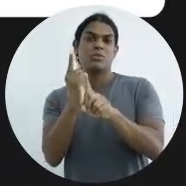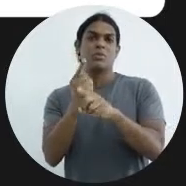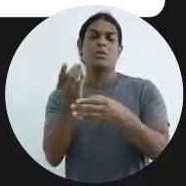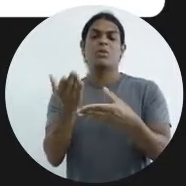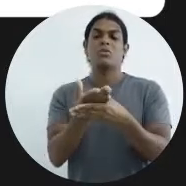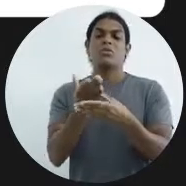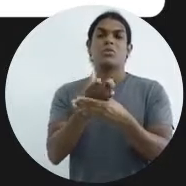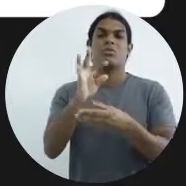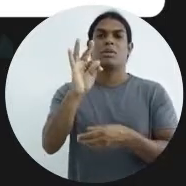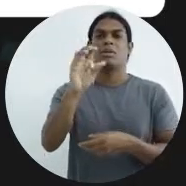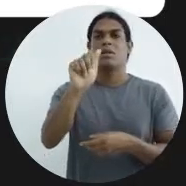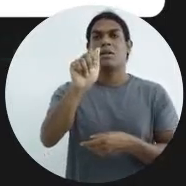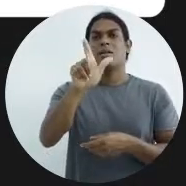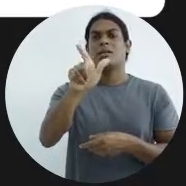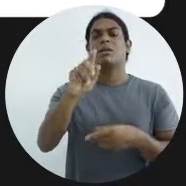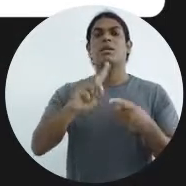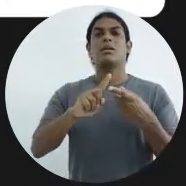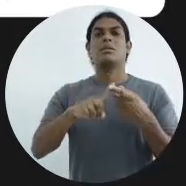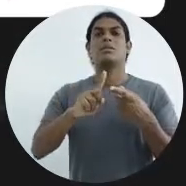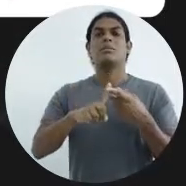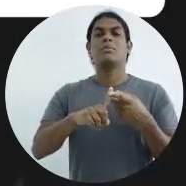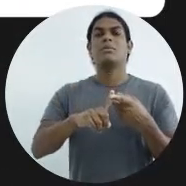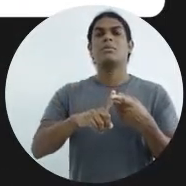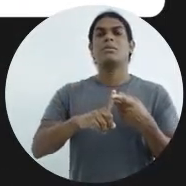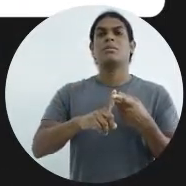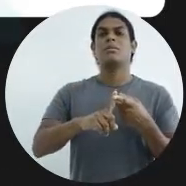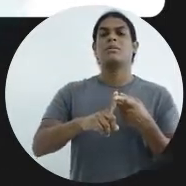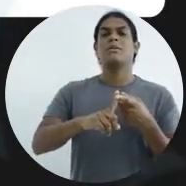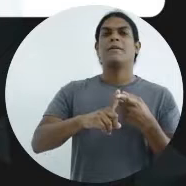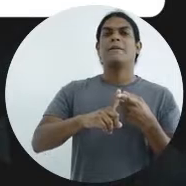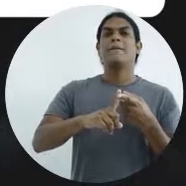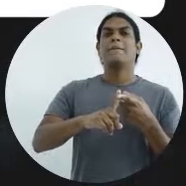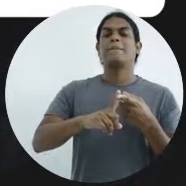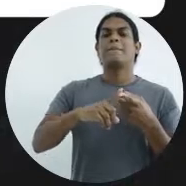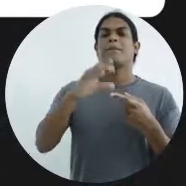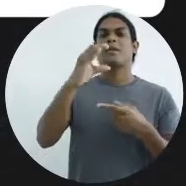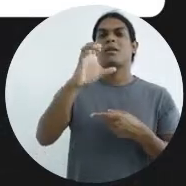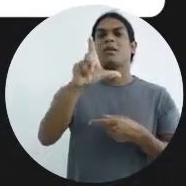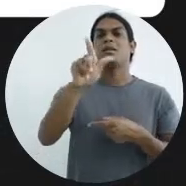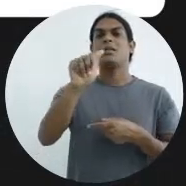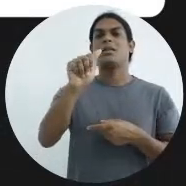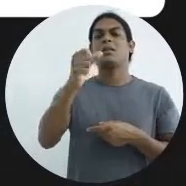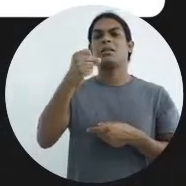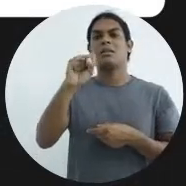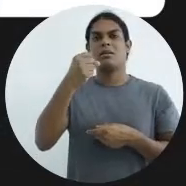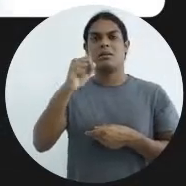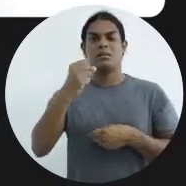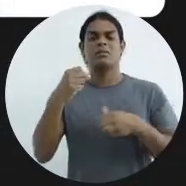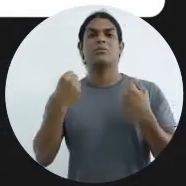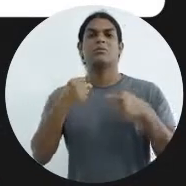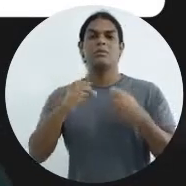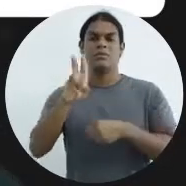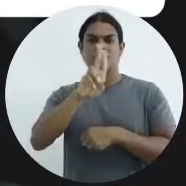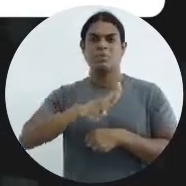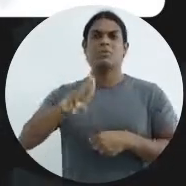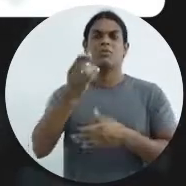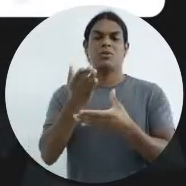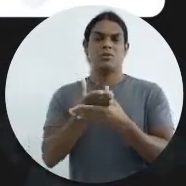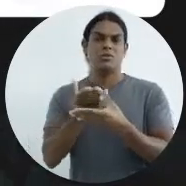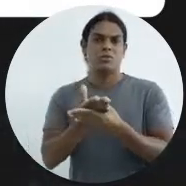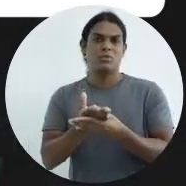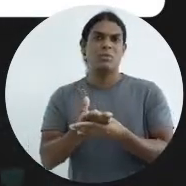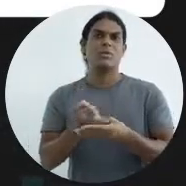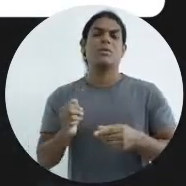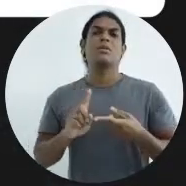as tags, achar os ID, achar os class, os elementos class que a gente precisa para poder manipular o documento. A